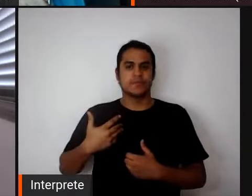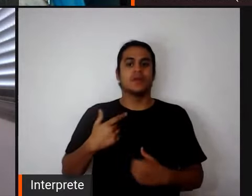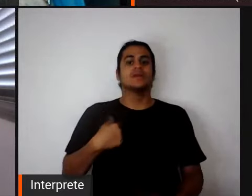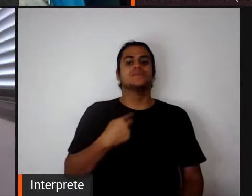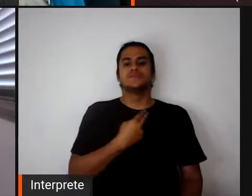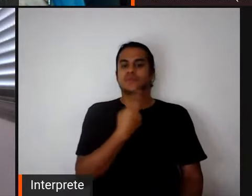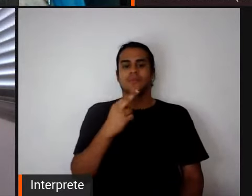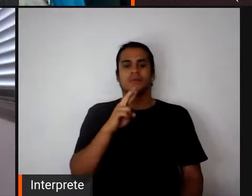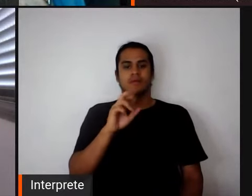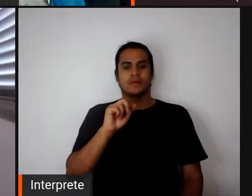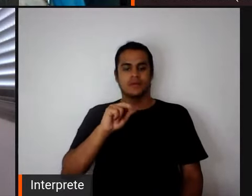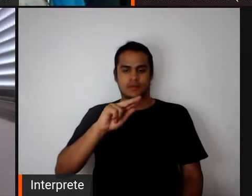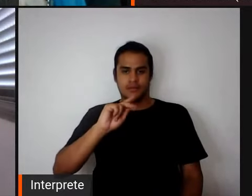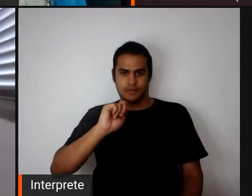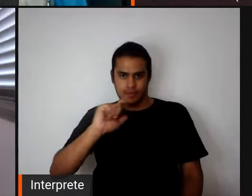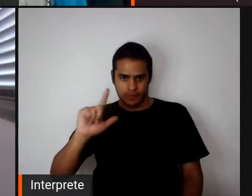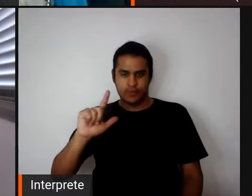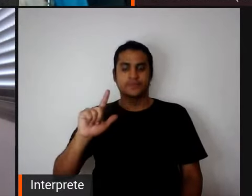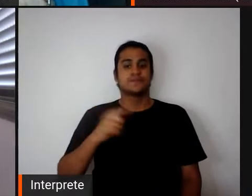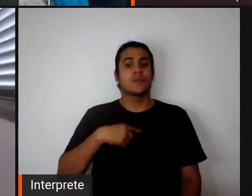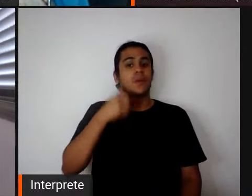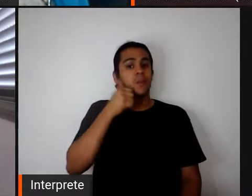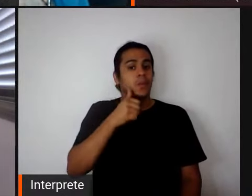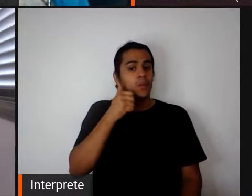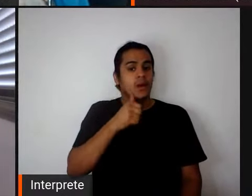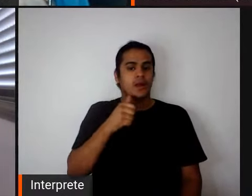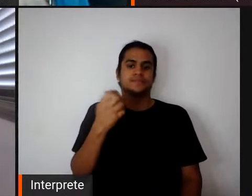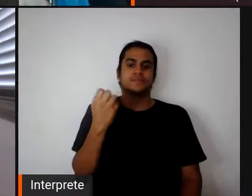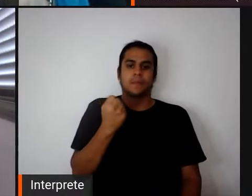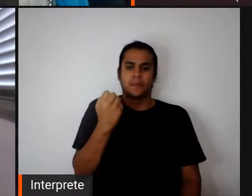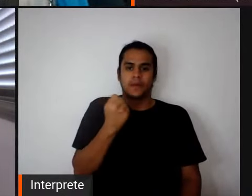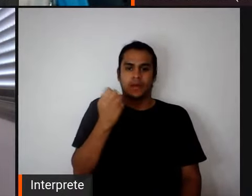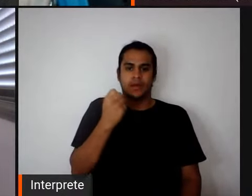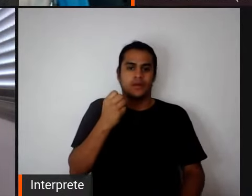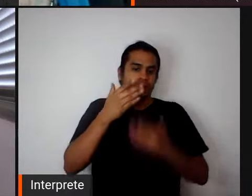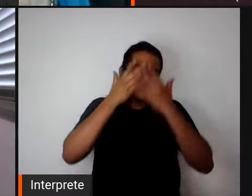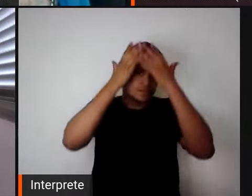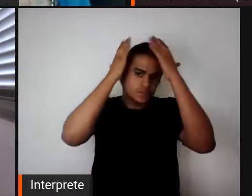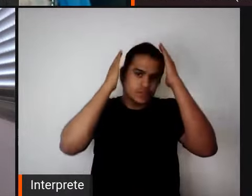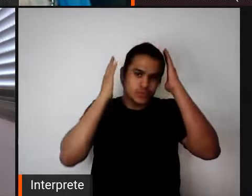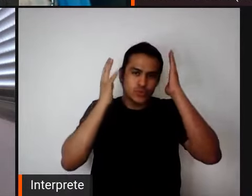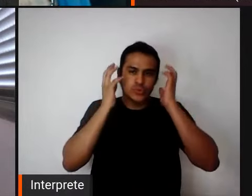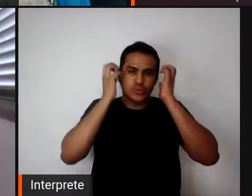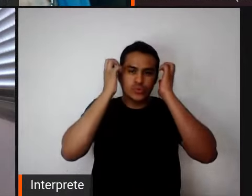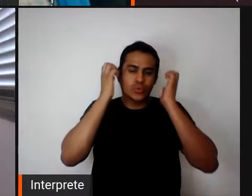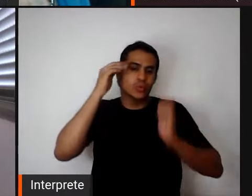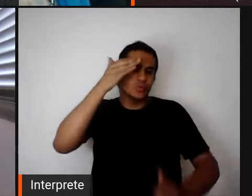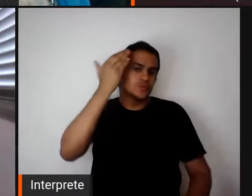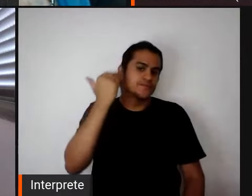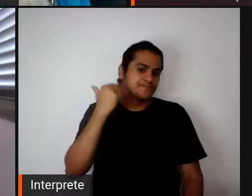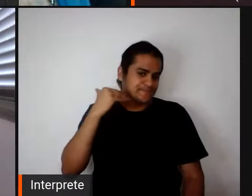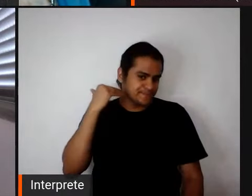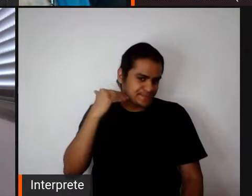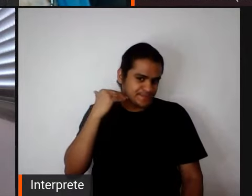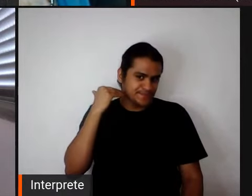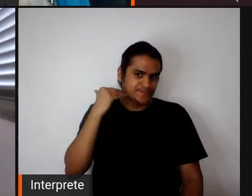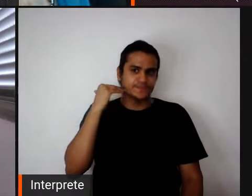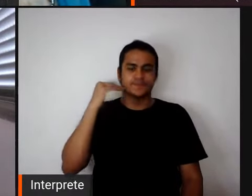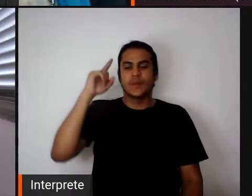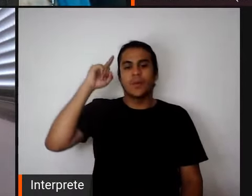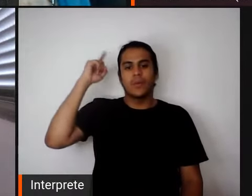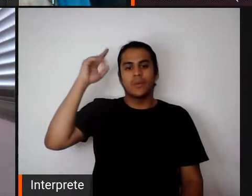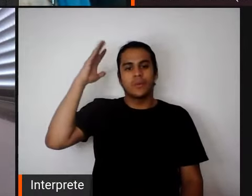mulher, sou branca, de cabelos escuros, na altura do queixo, mais ou menos, cabelos